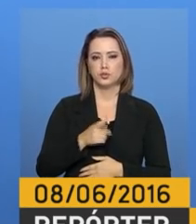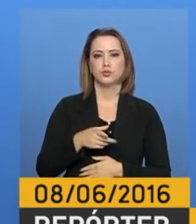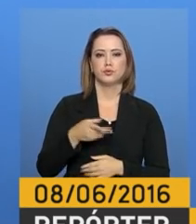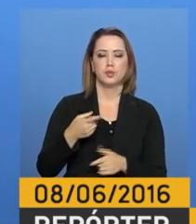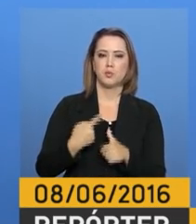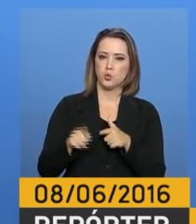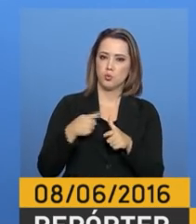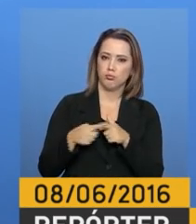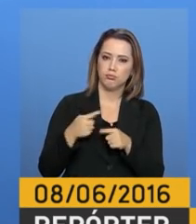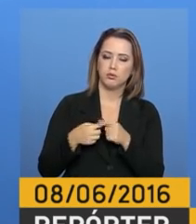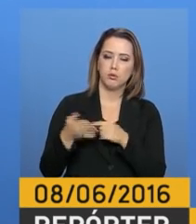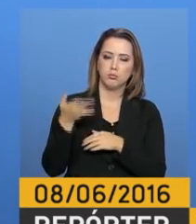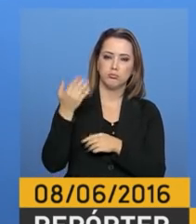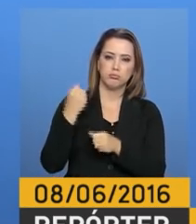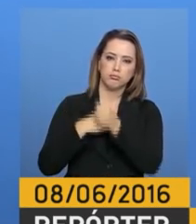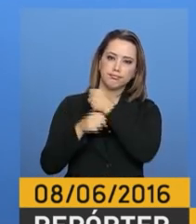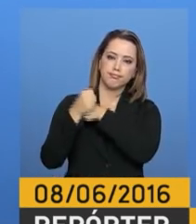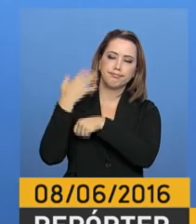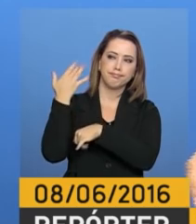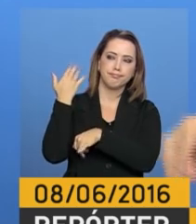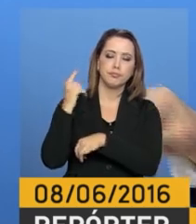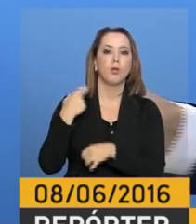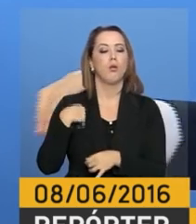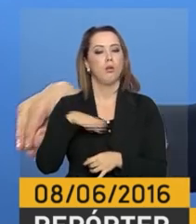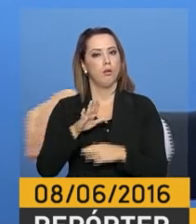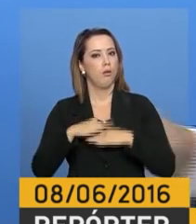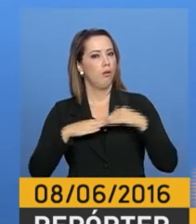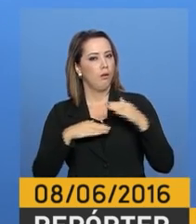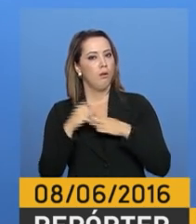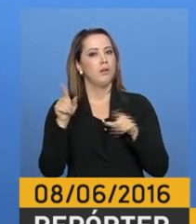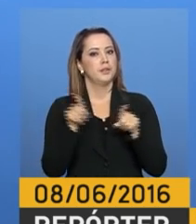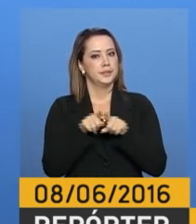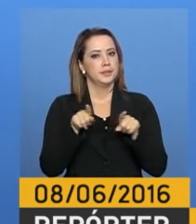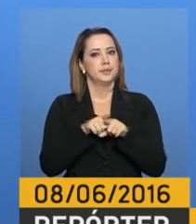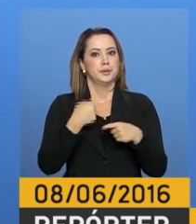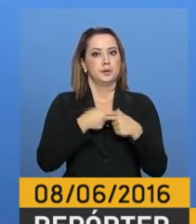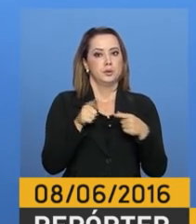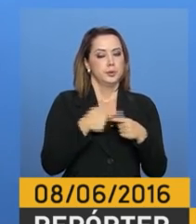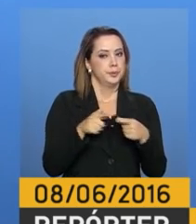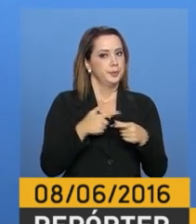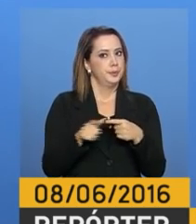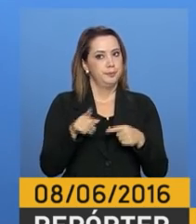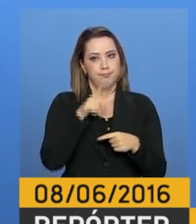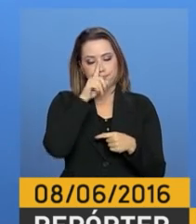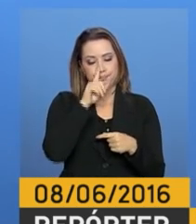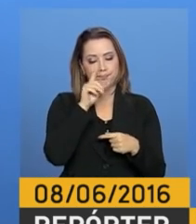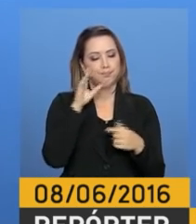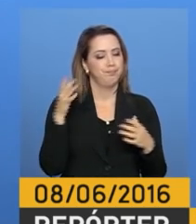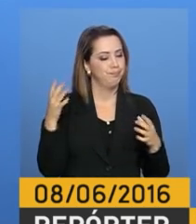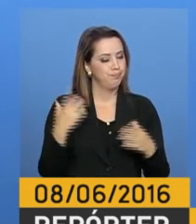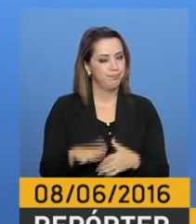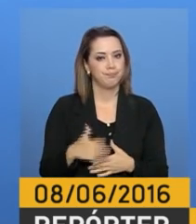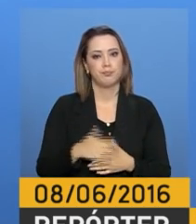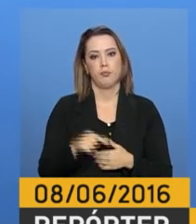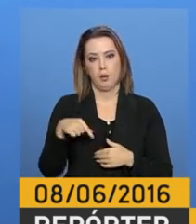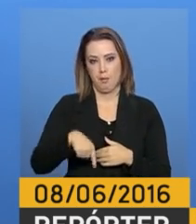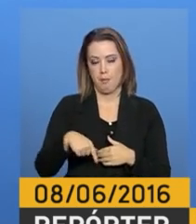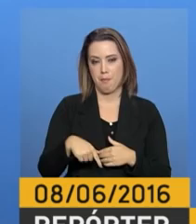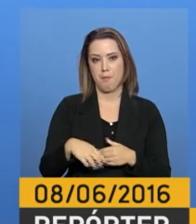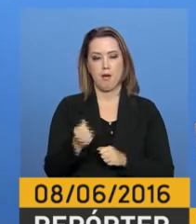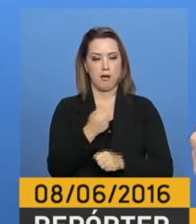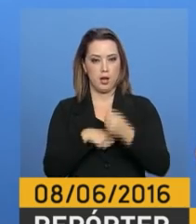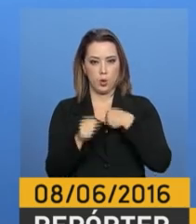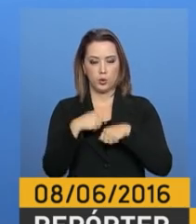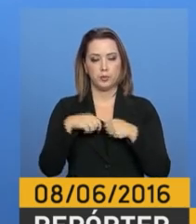Diagnóstico que levaram a erros de ação que levaram a consequências muito graves para a economia seja